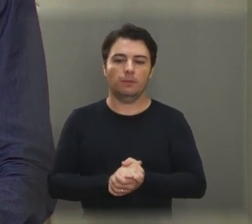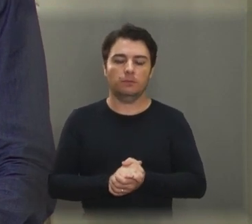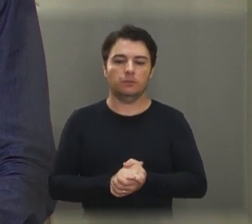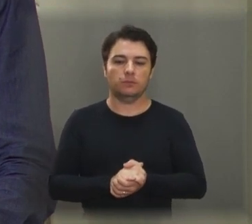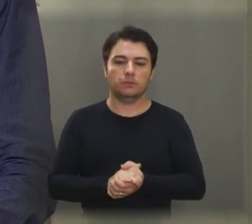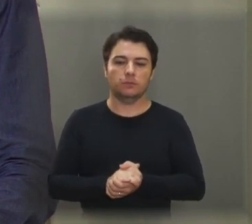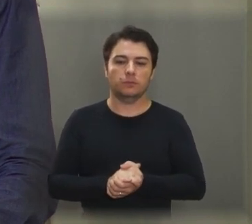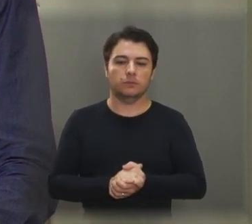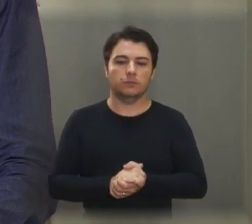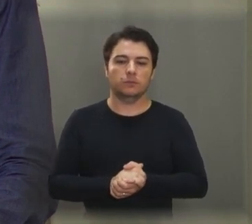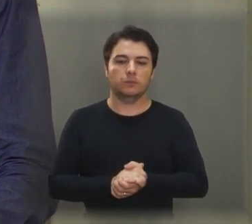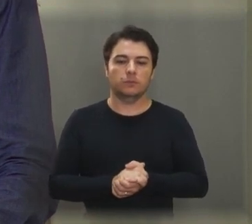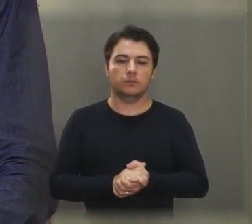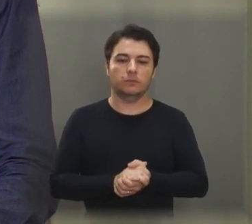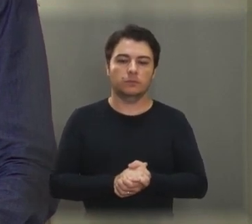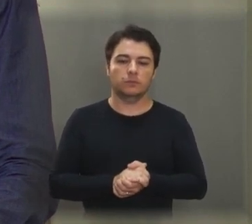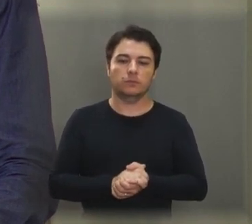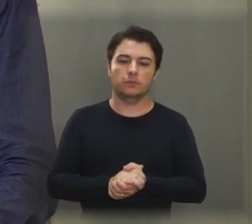oi oi